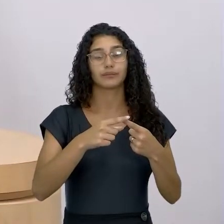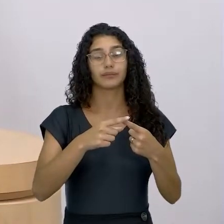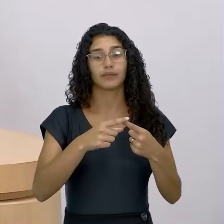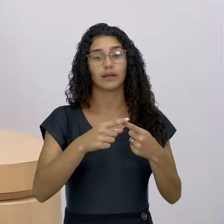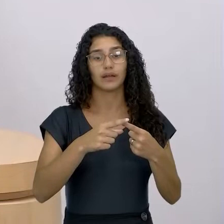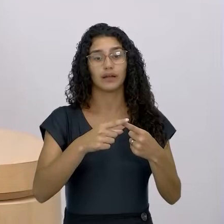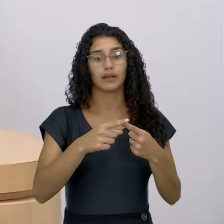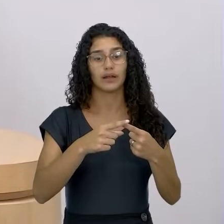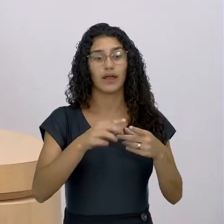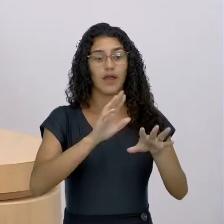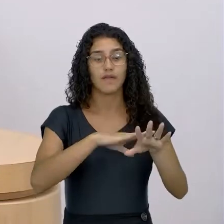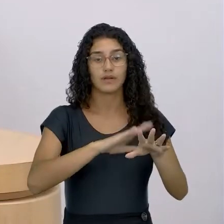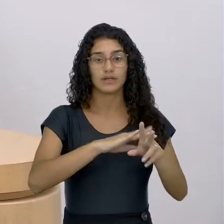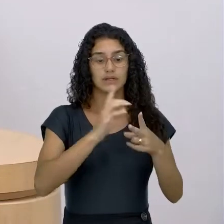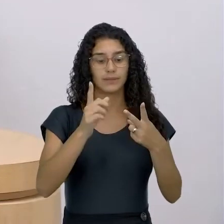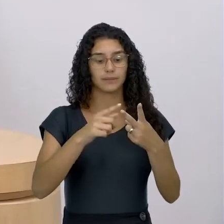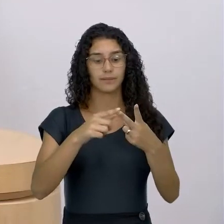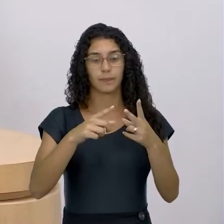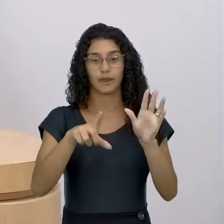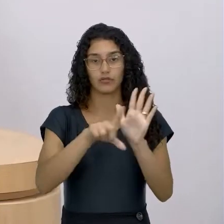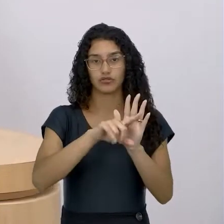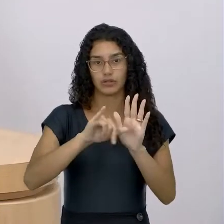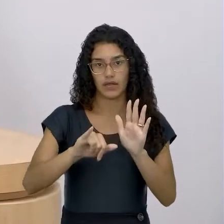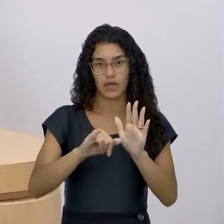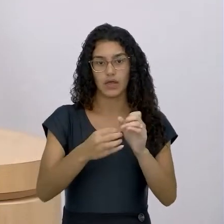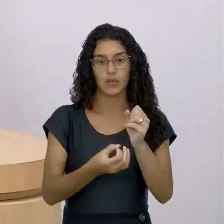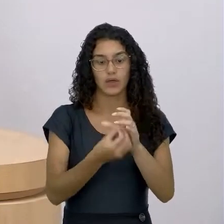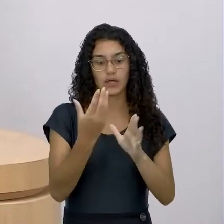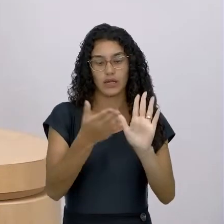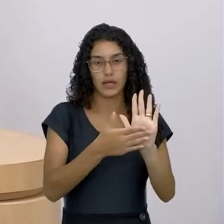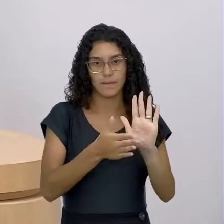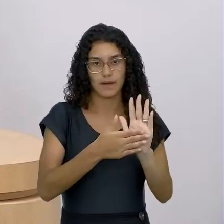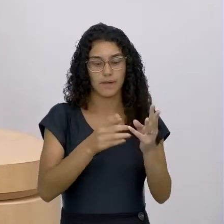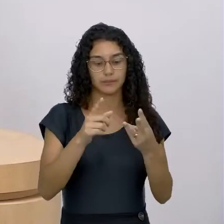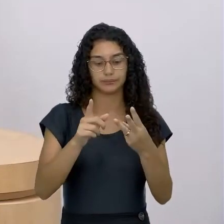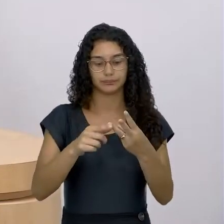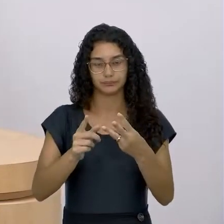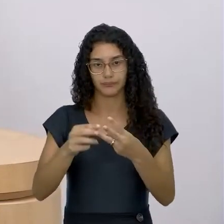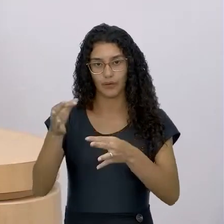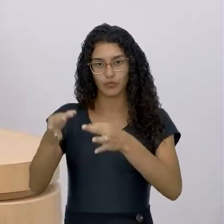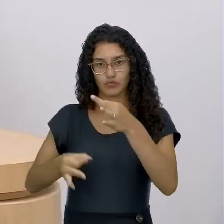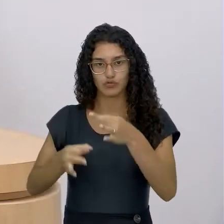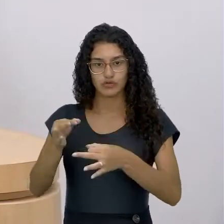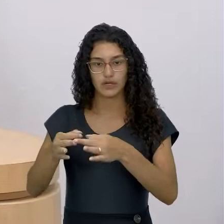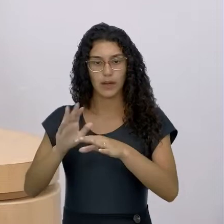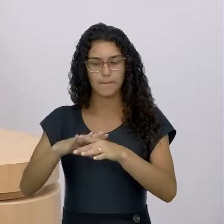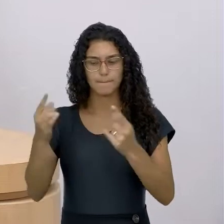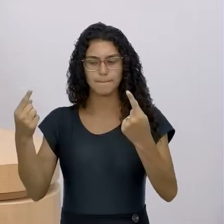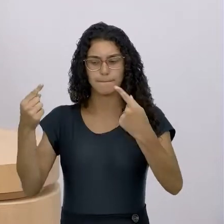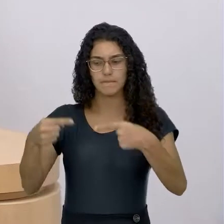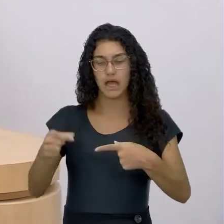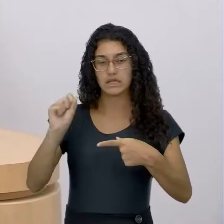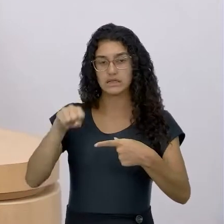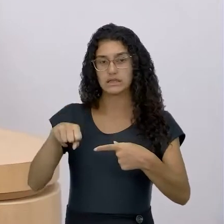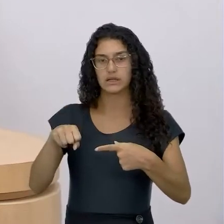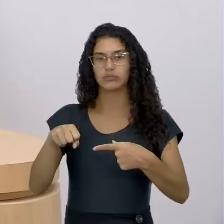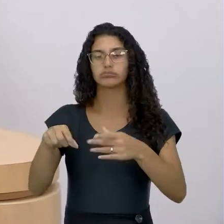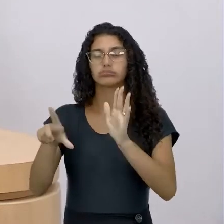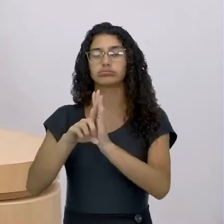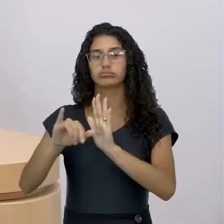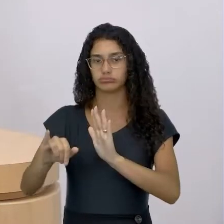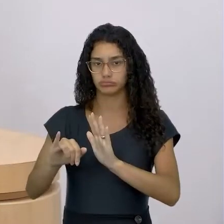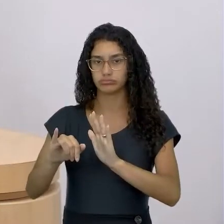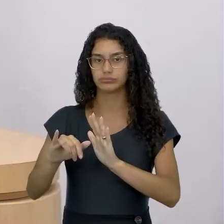executivo executa, o poder legislativo propõe leis, e o poder judiciário julga as